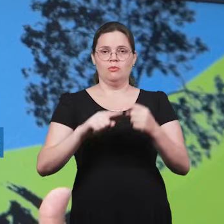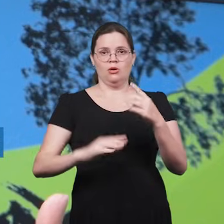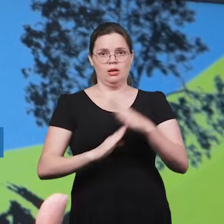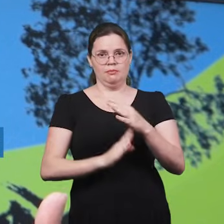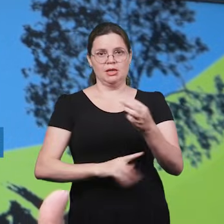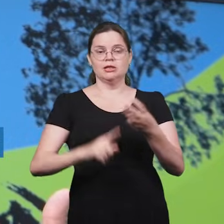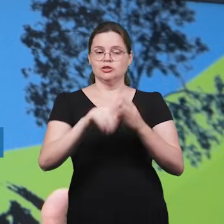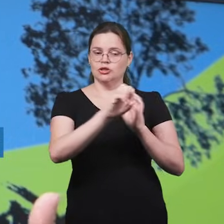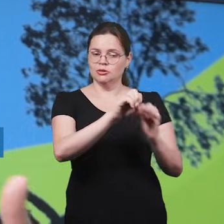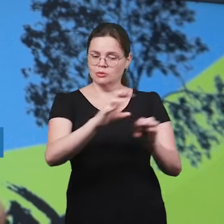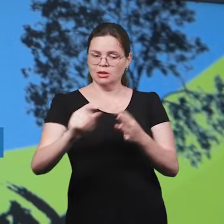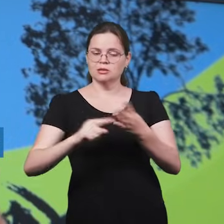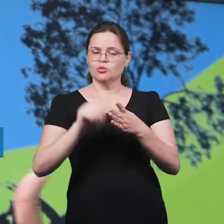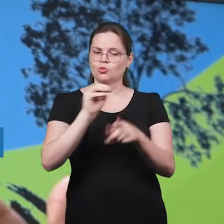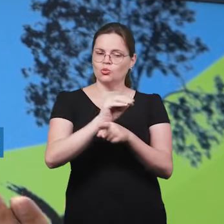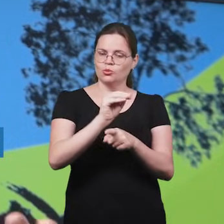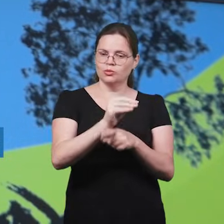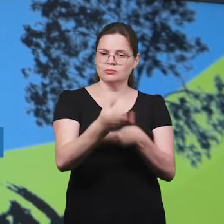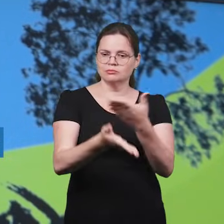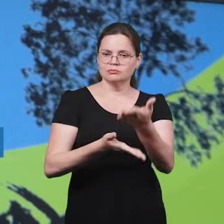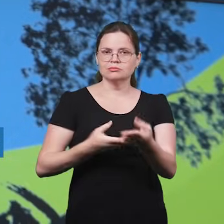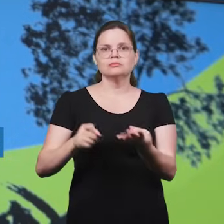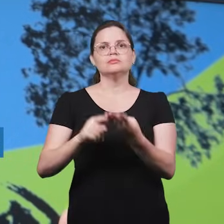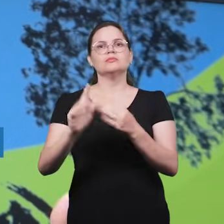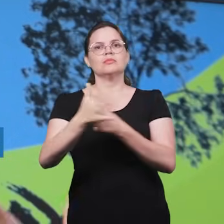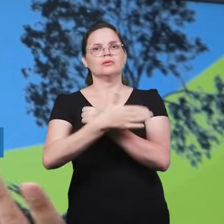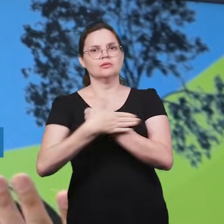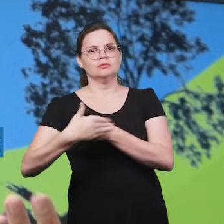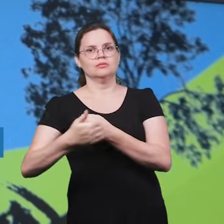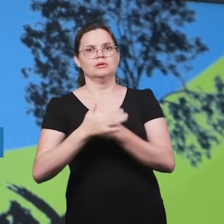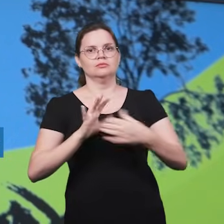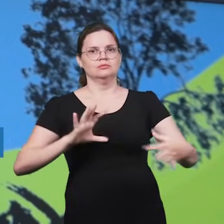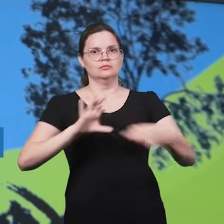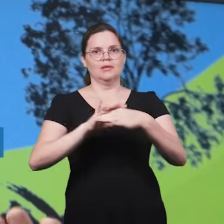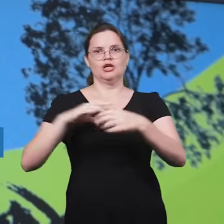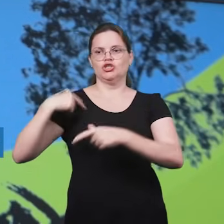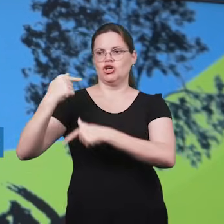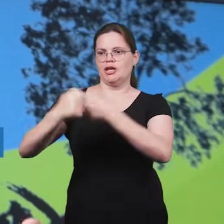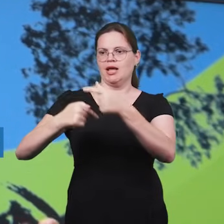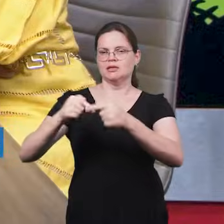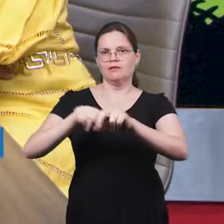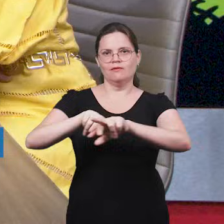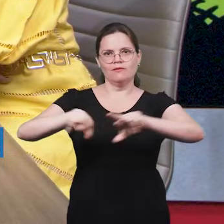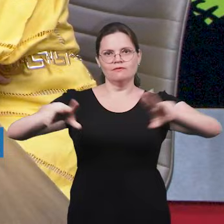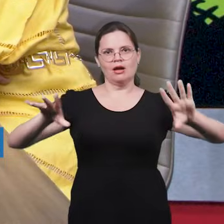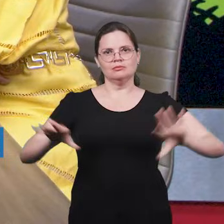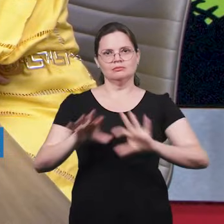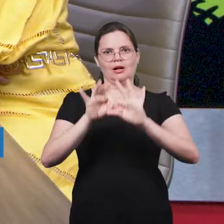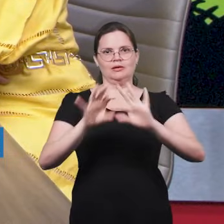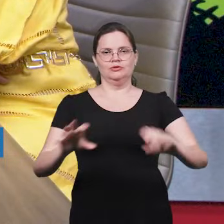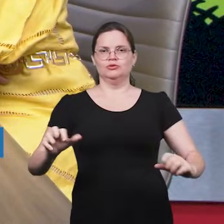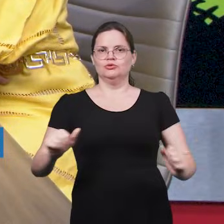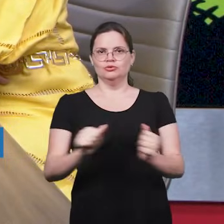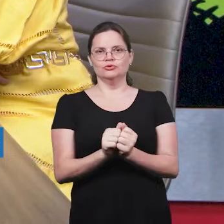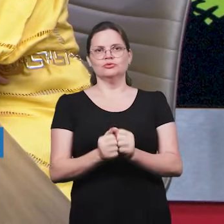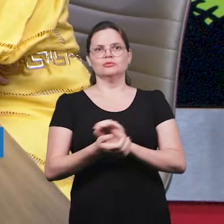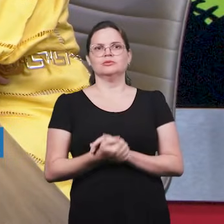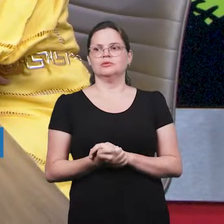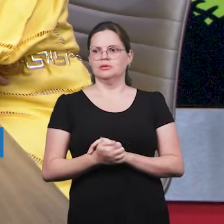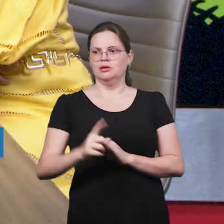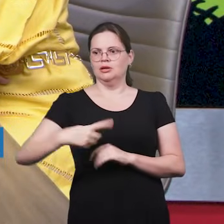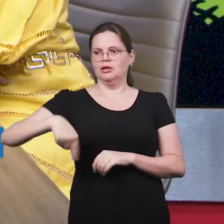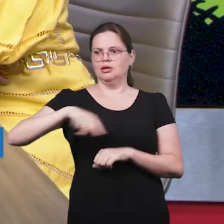de cuidado, de acolhimento, de conexão entre as gerações, e é disso que nós tanto falamos com as diferentes famílias